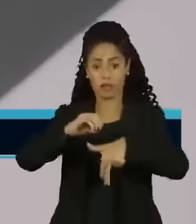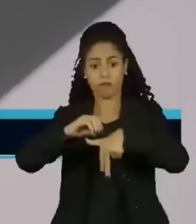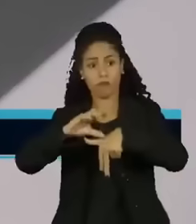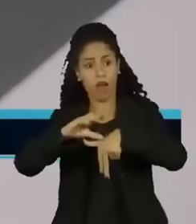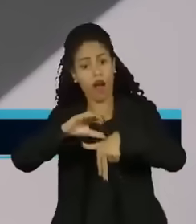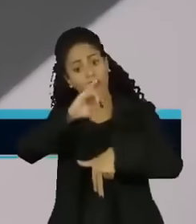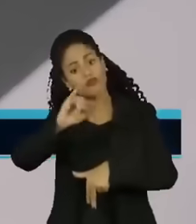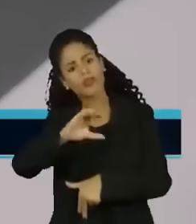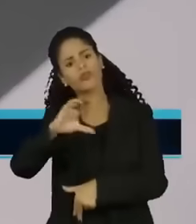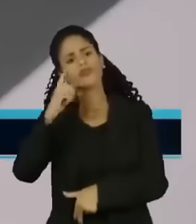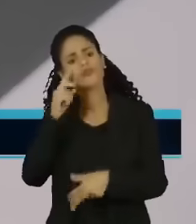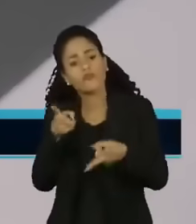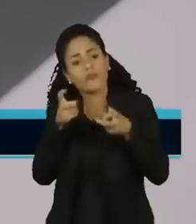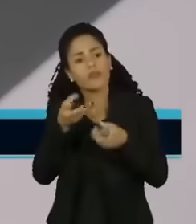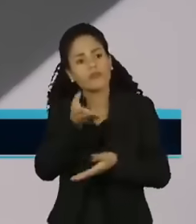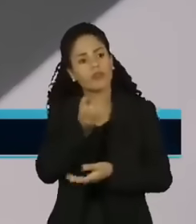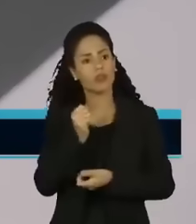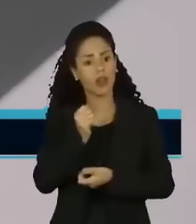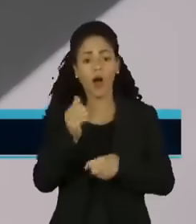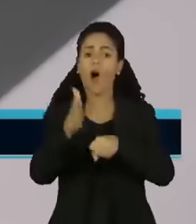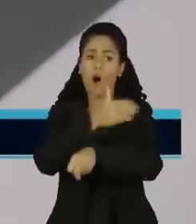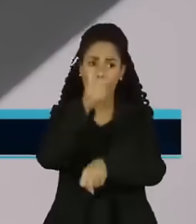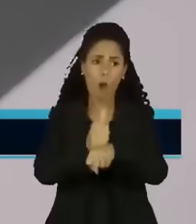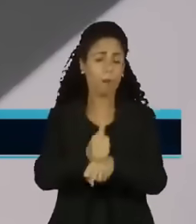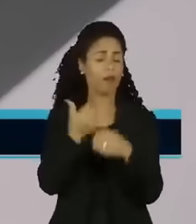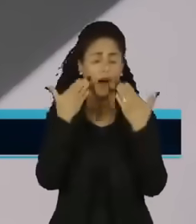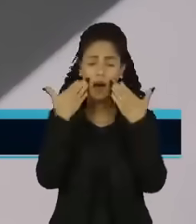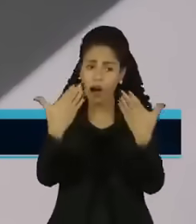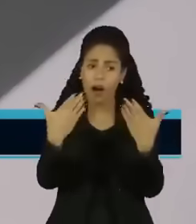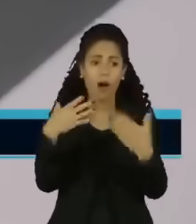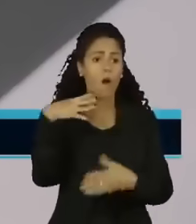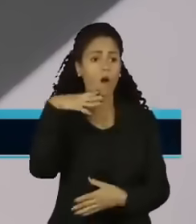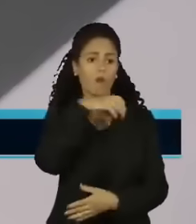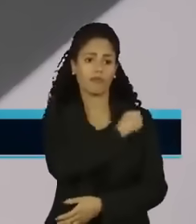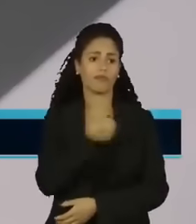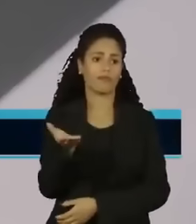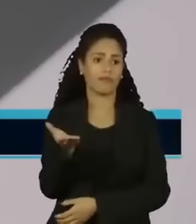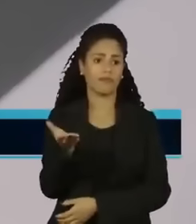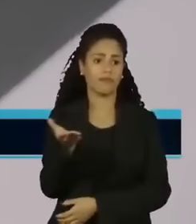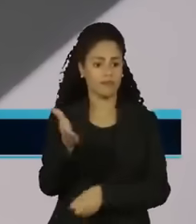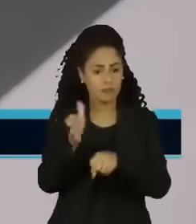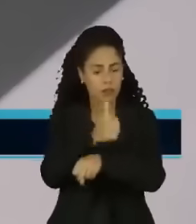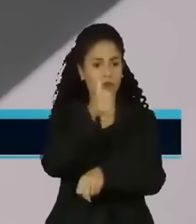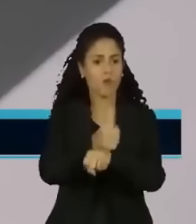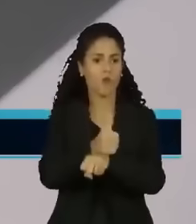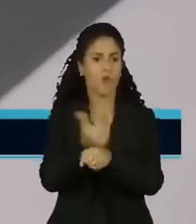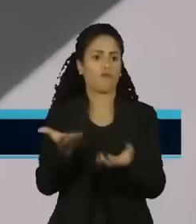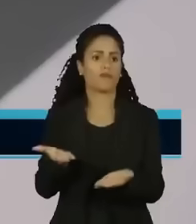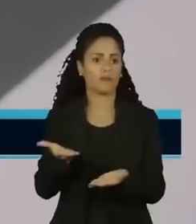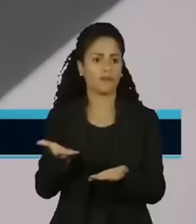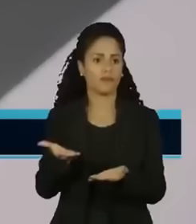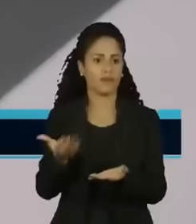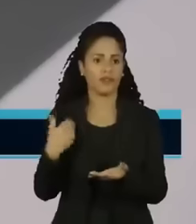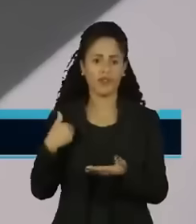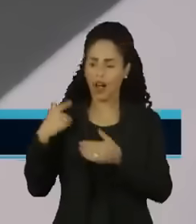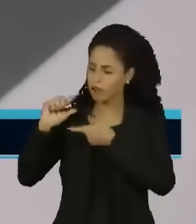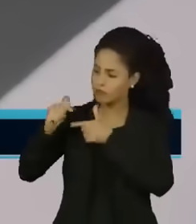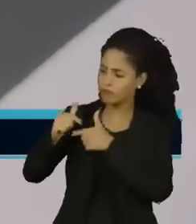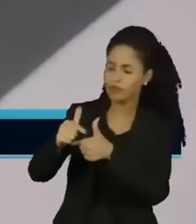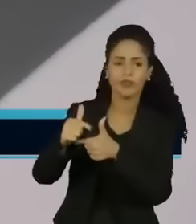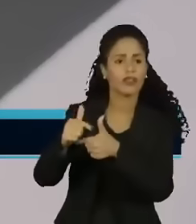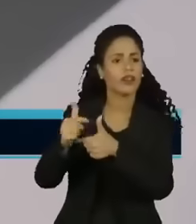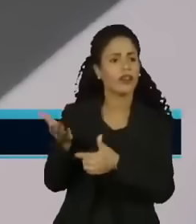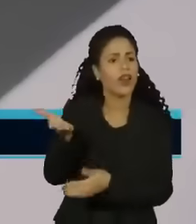A questão é que é um golpe de Estado, claramente é um golpe de Estado. Cucarate, assim, é um golpe de Estado cucarate, dentro da tradição da América Latina, desde